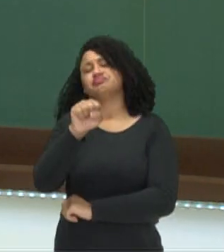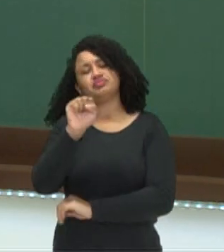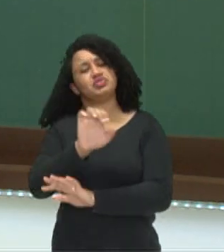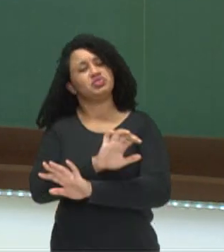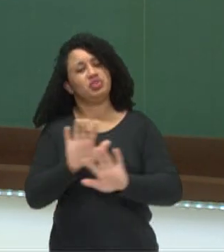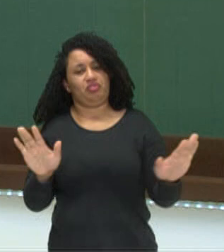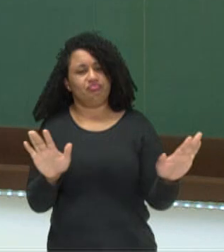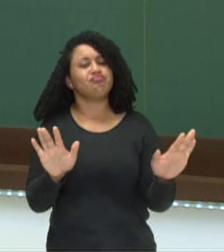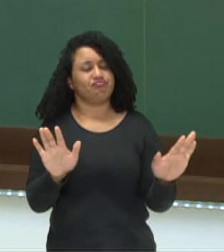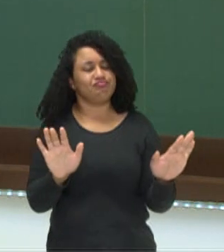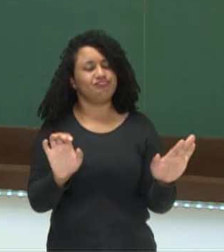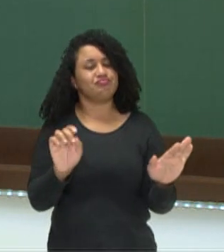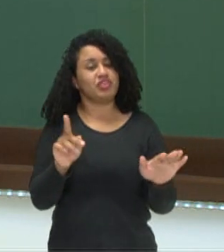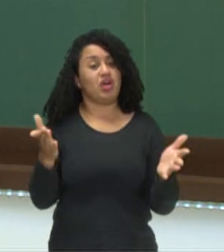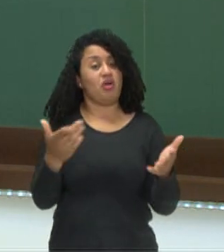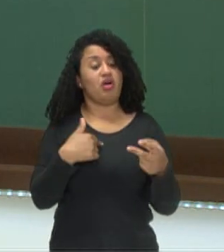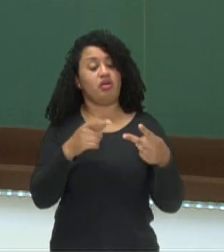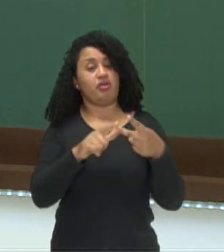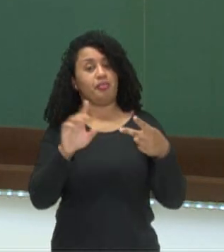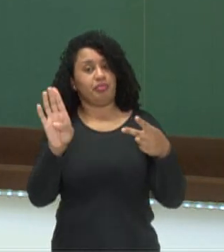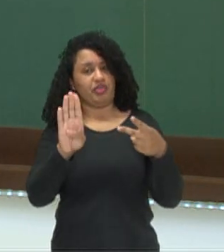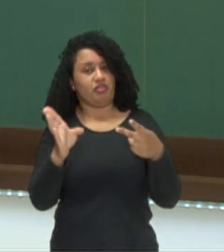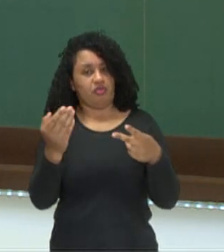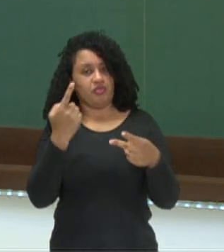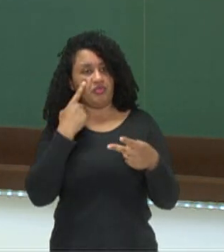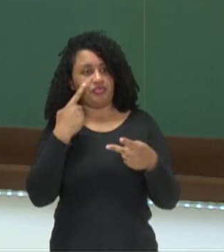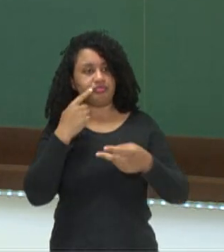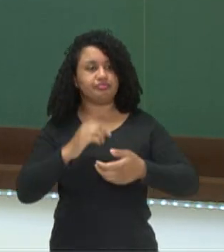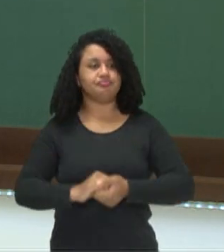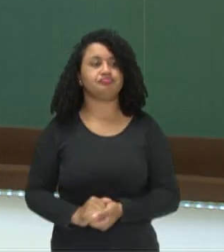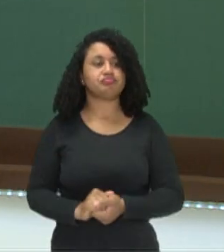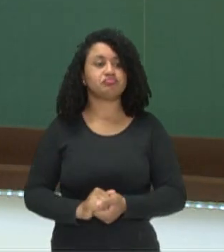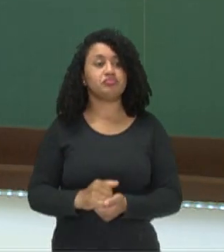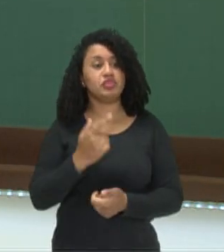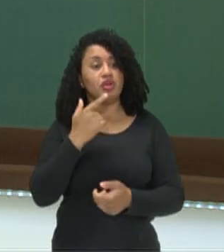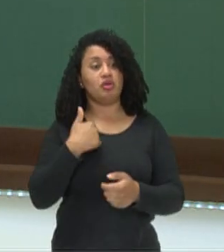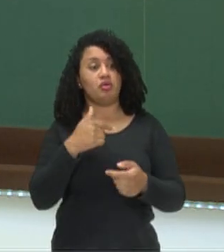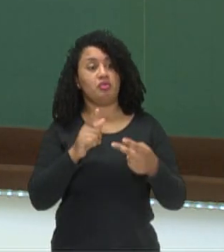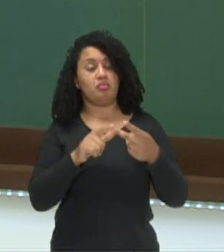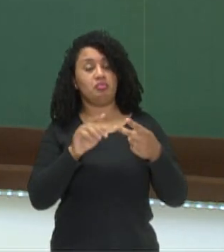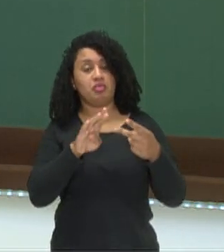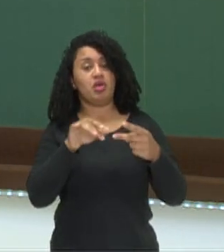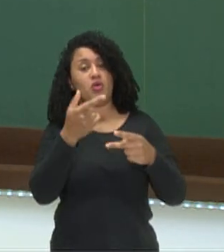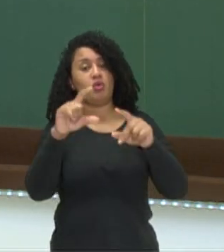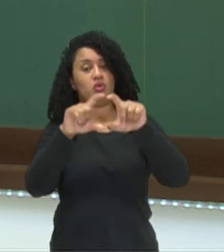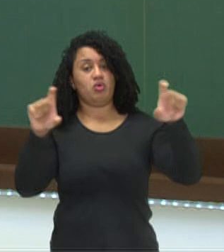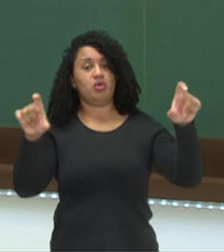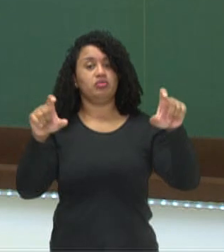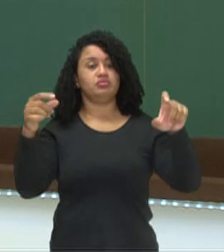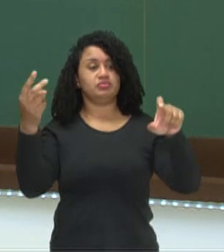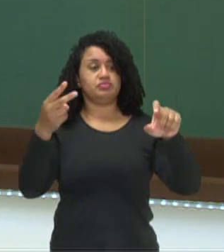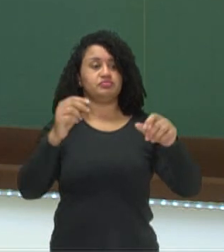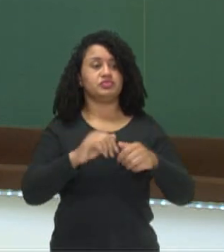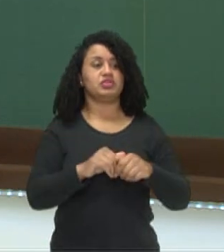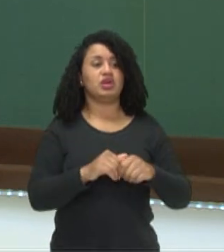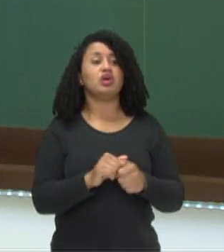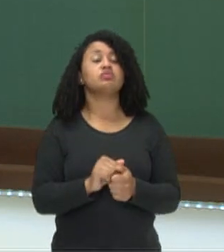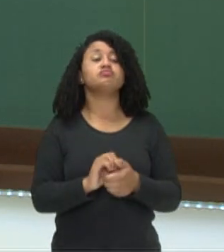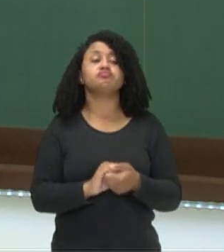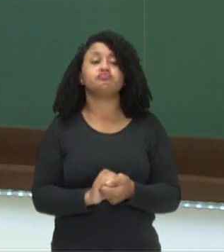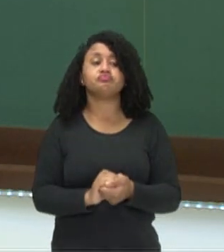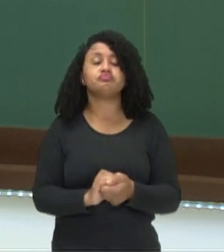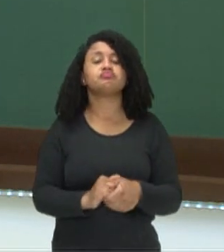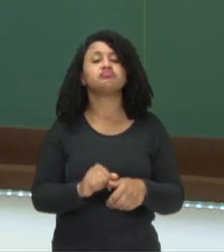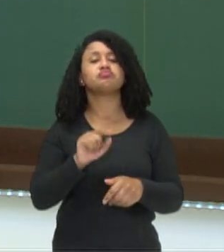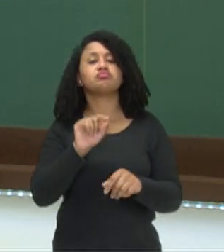Solamente. Vamos para a letra B? A letra B eu tenho uma outra equação. A letra B é 2x² menos 4x